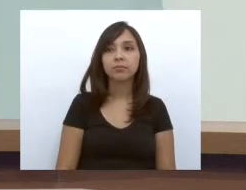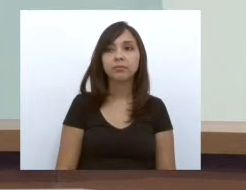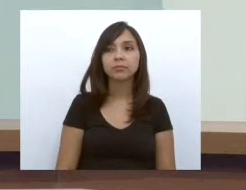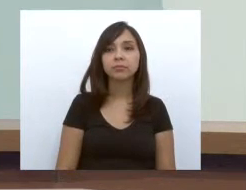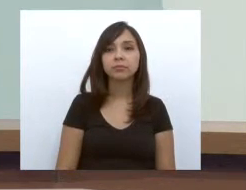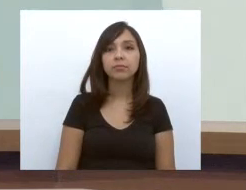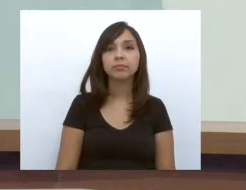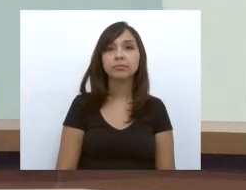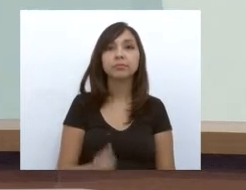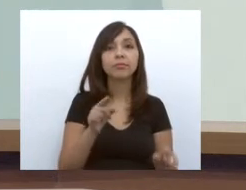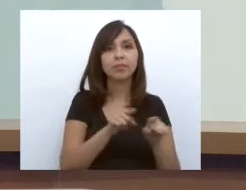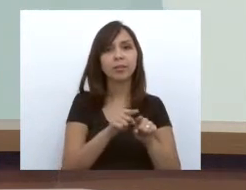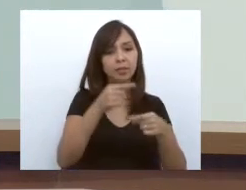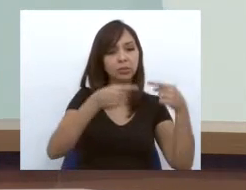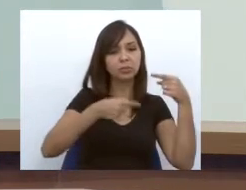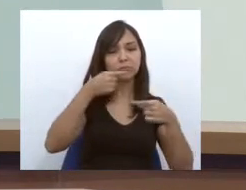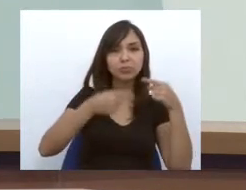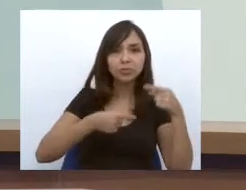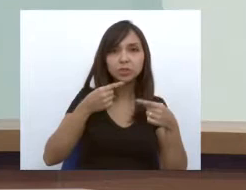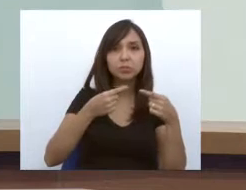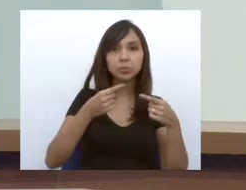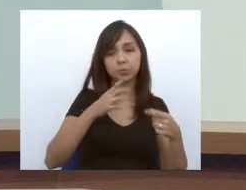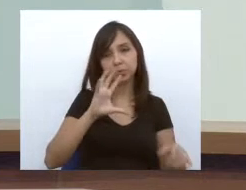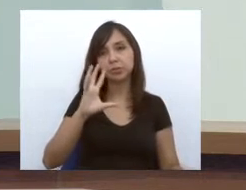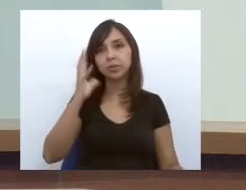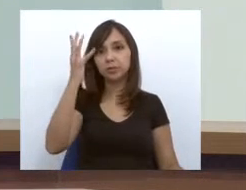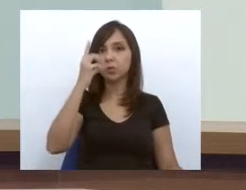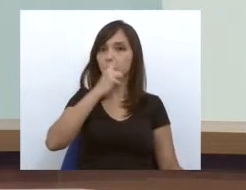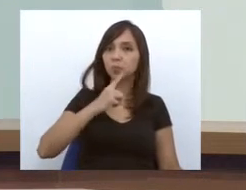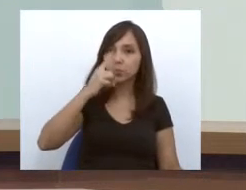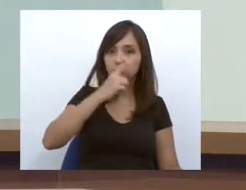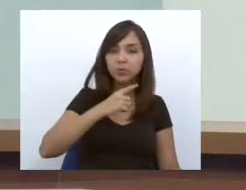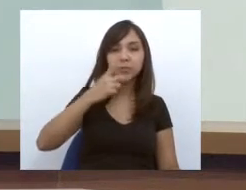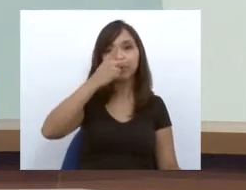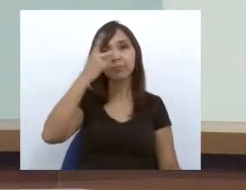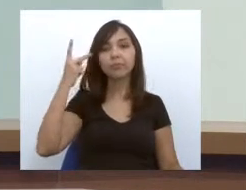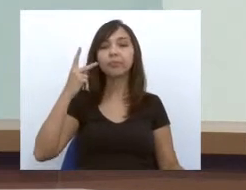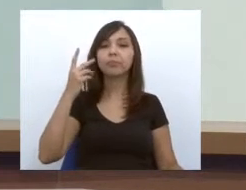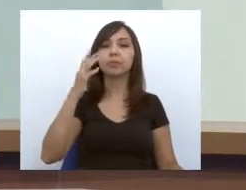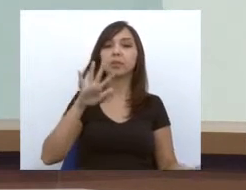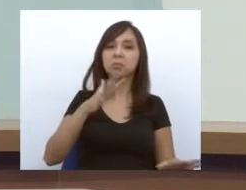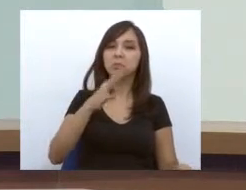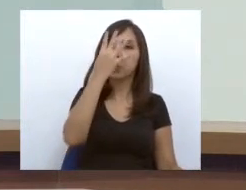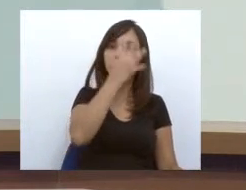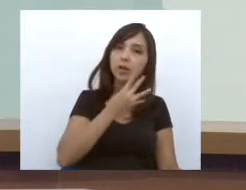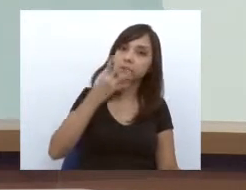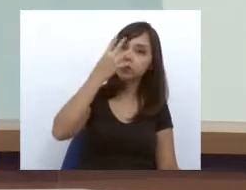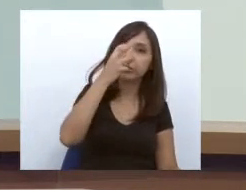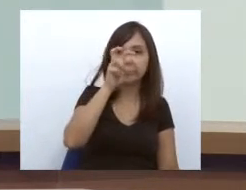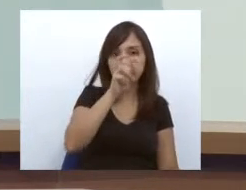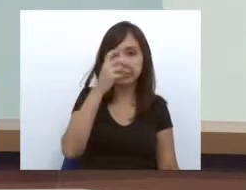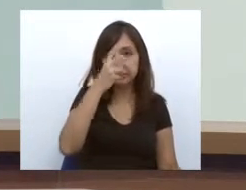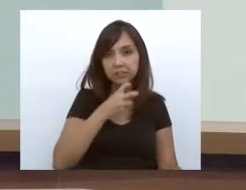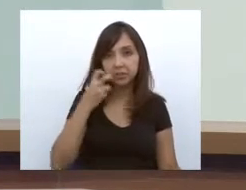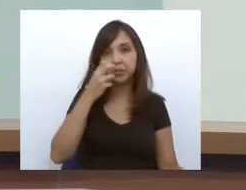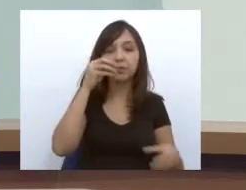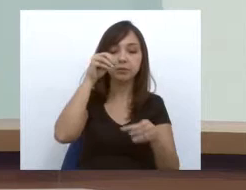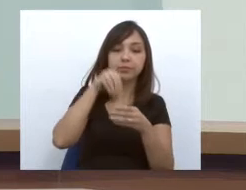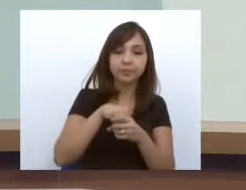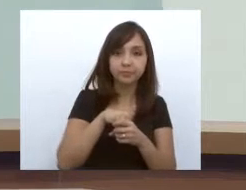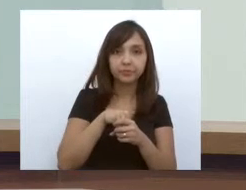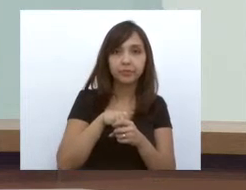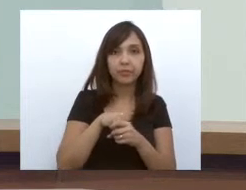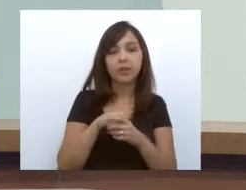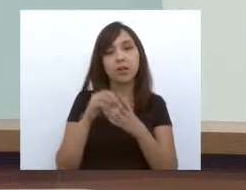E aquela disputa que houve naquele domingo, onde as pessoas ficaram 4, 5 horas para tentar votar,